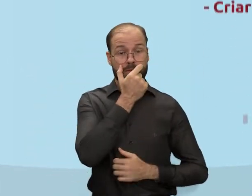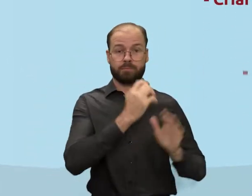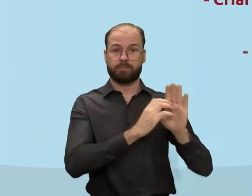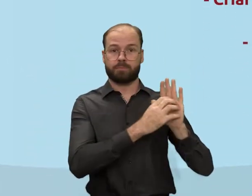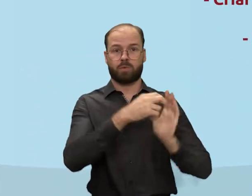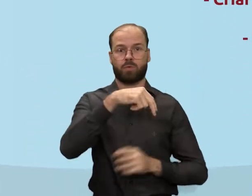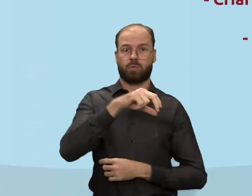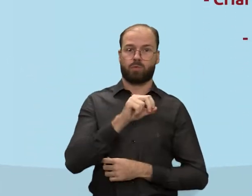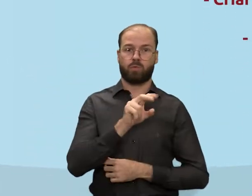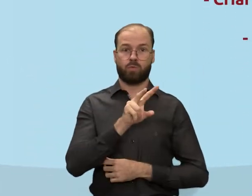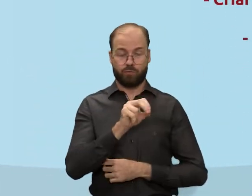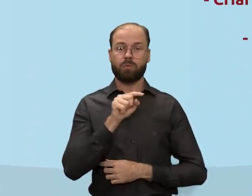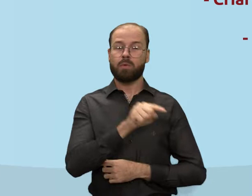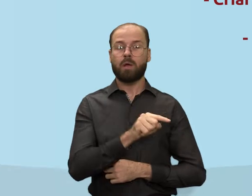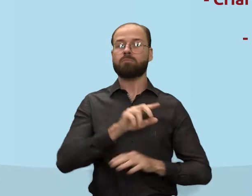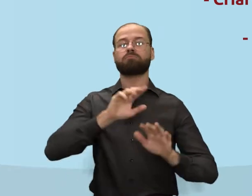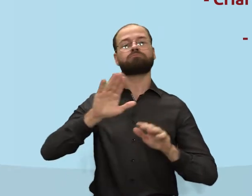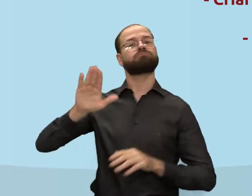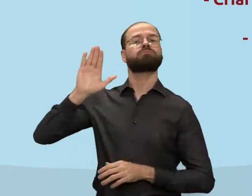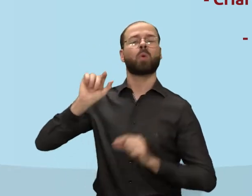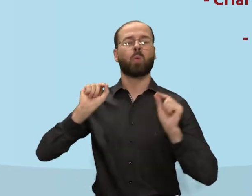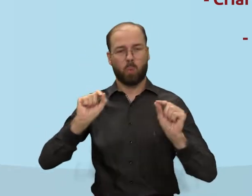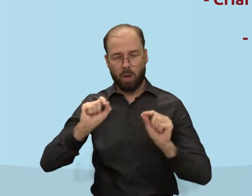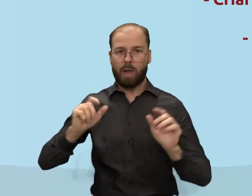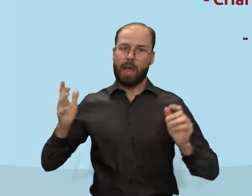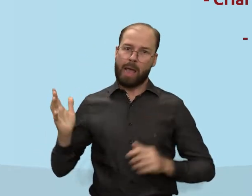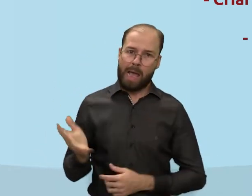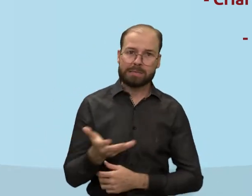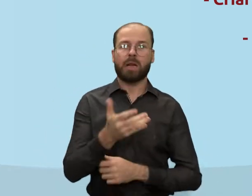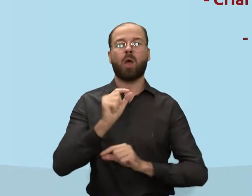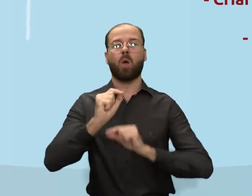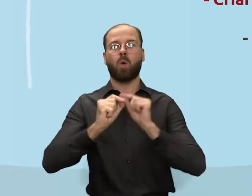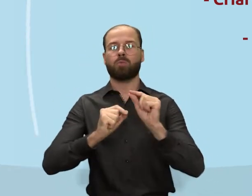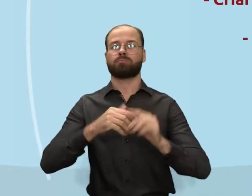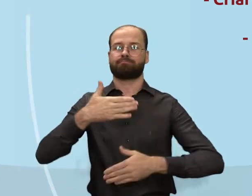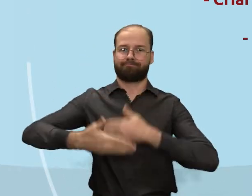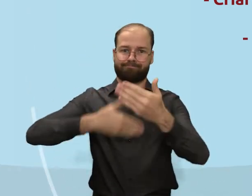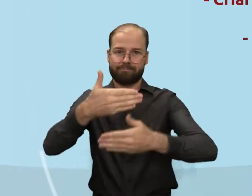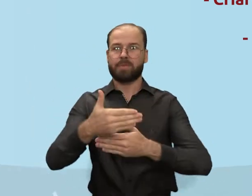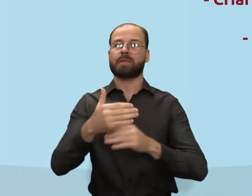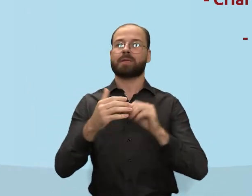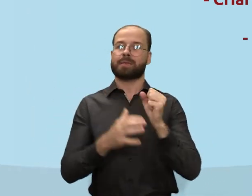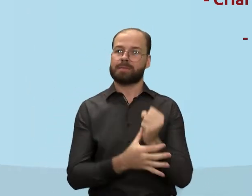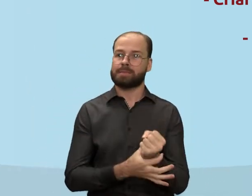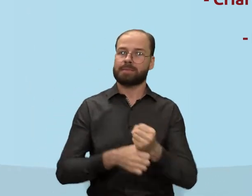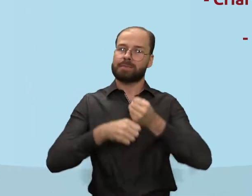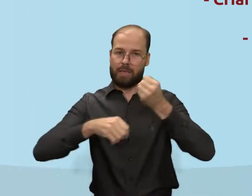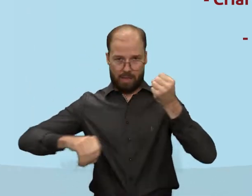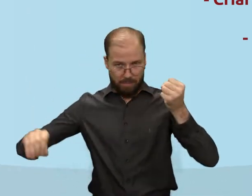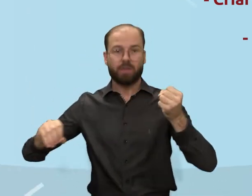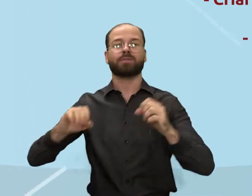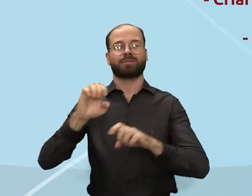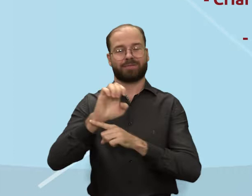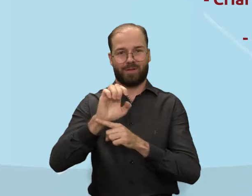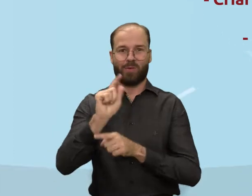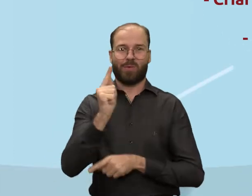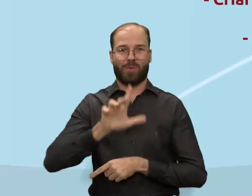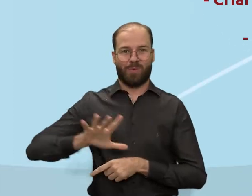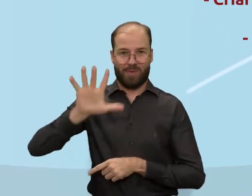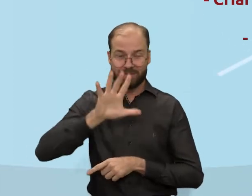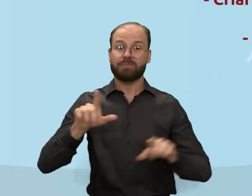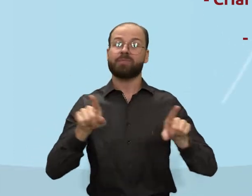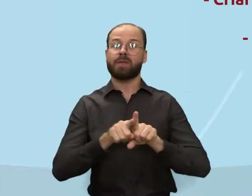Diniz, do Novo, pretende acelerar o plano de saneamento do estado de Goiás, criar um programa de